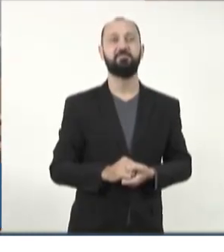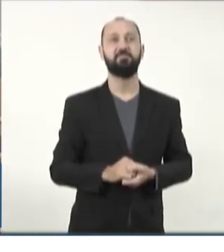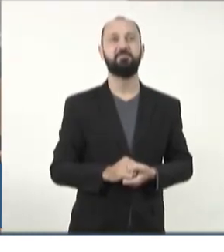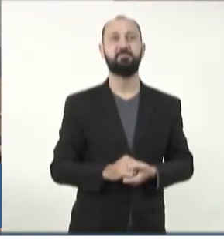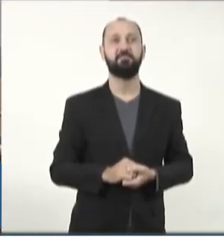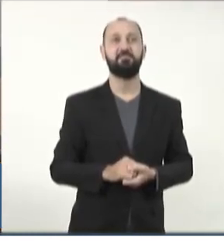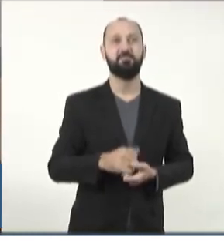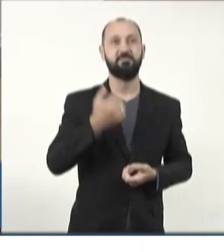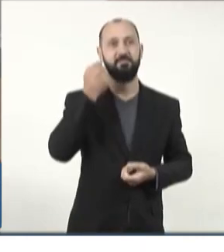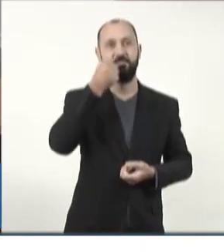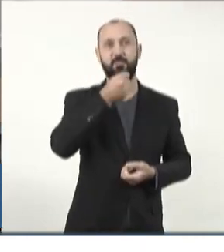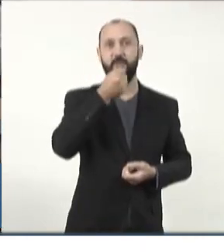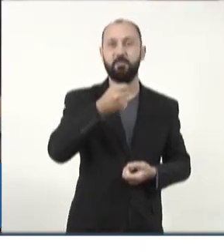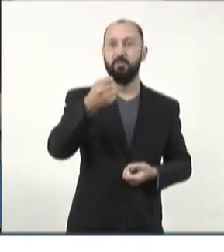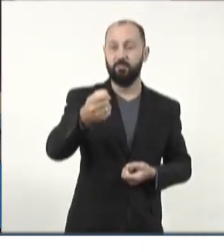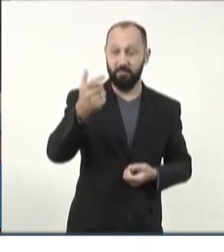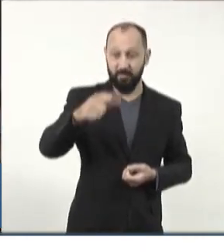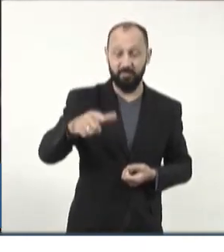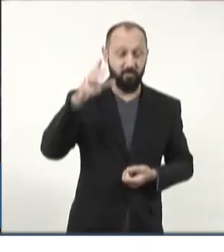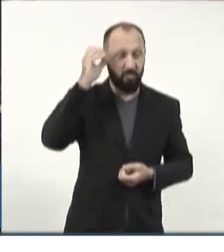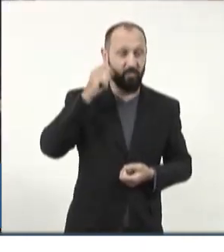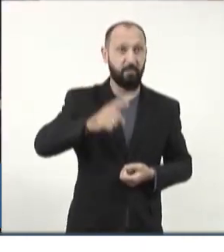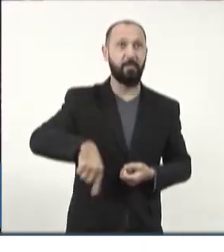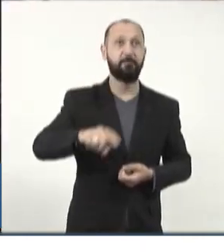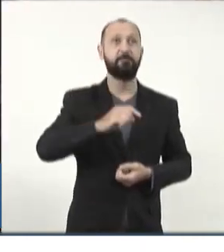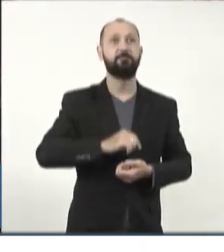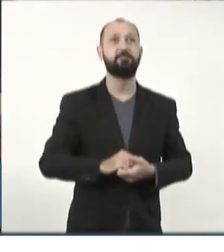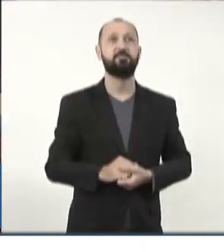o microfone para que todo mundo ouça.